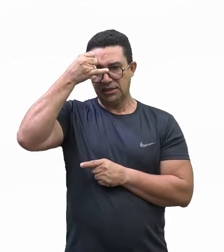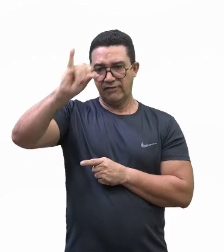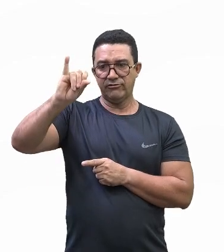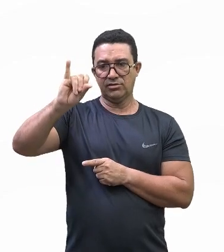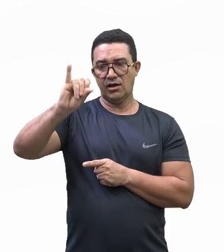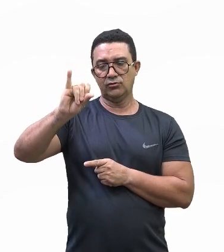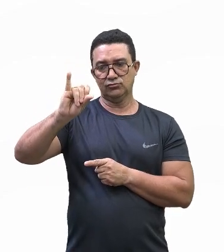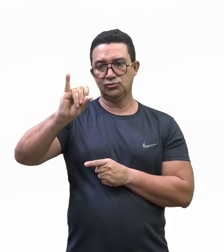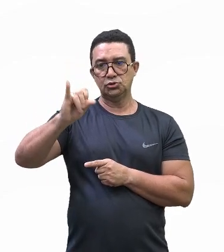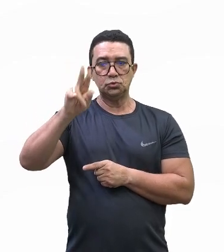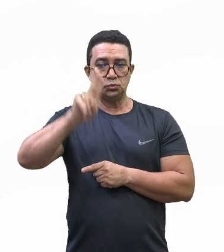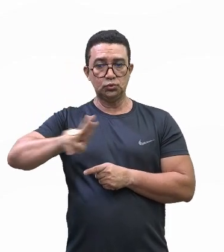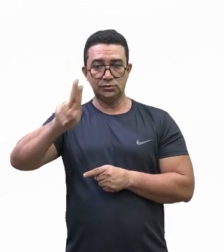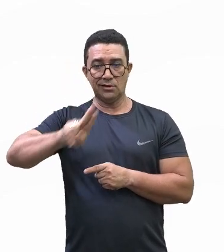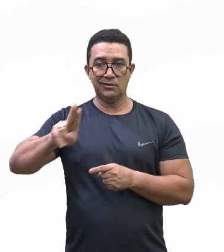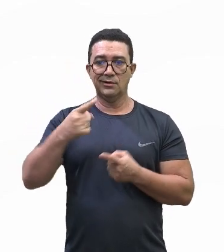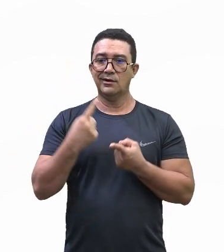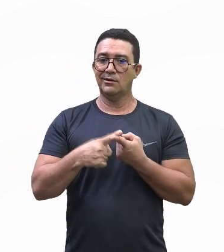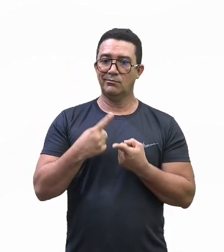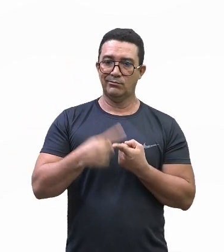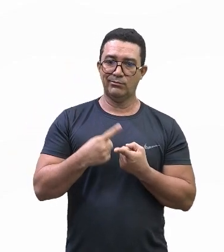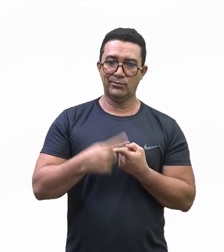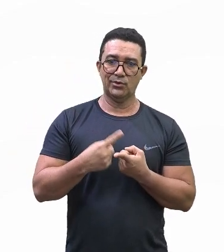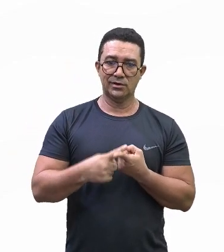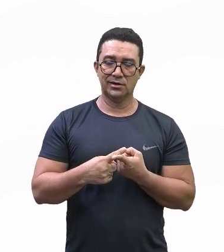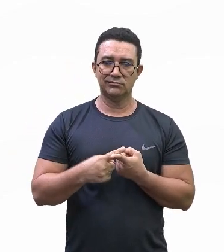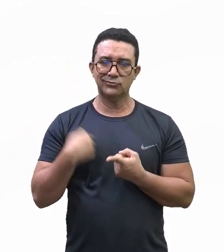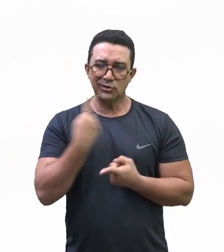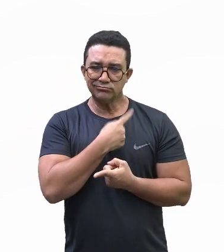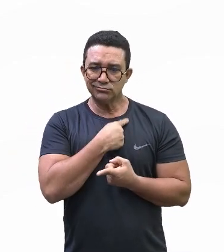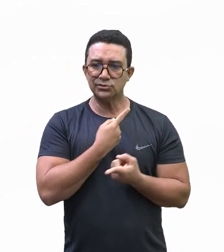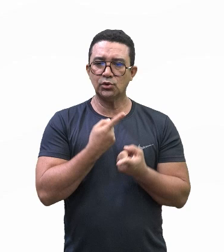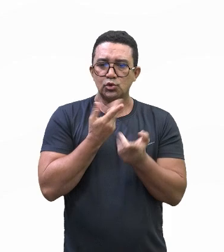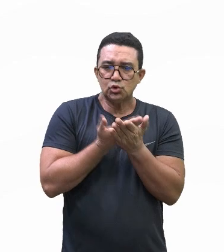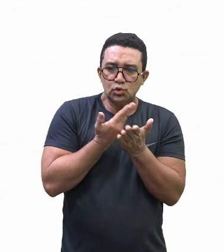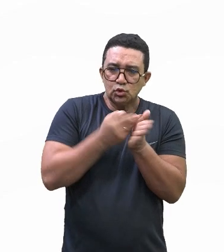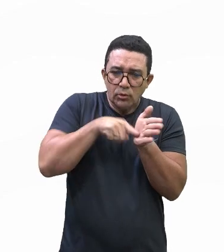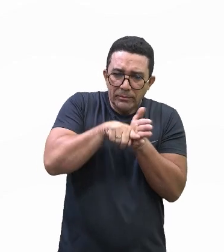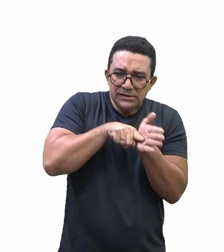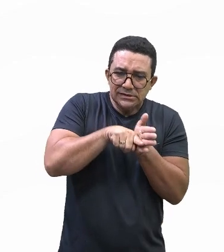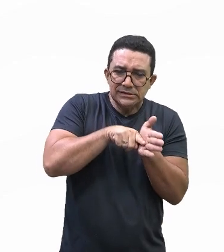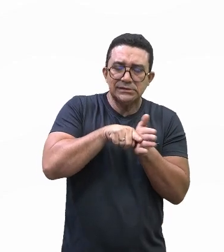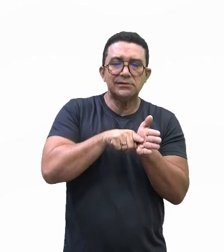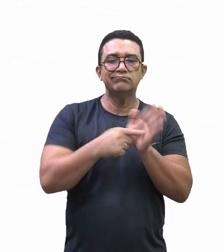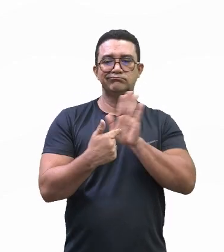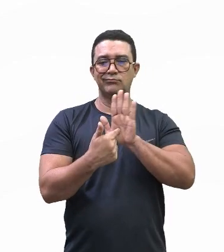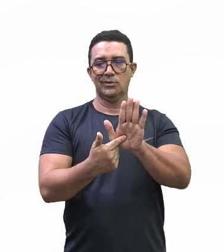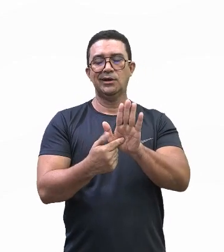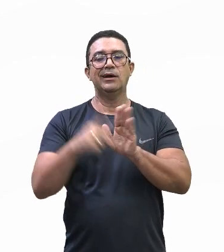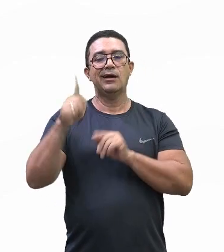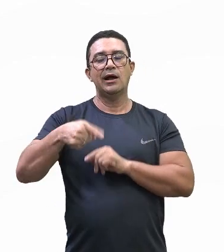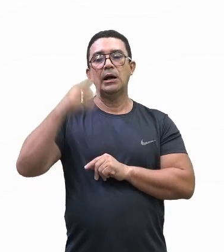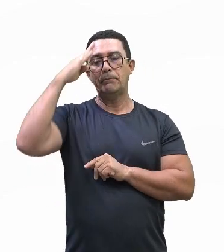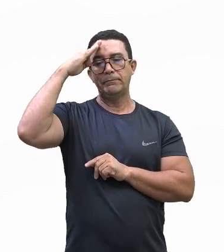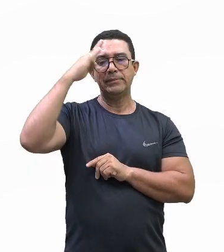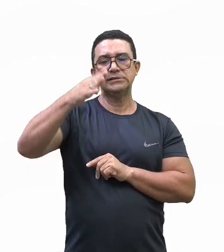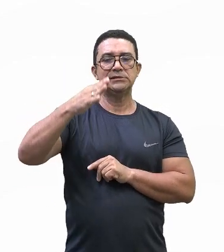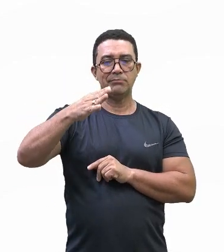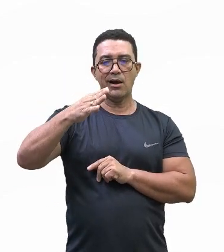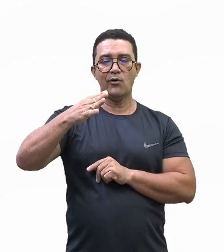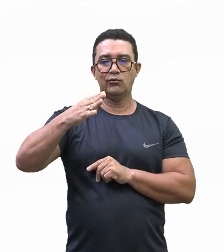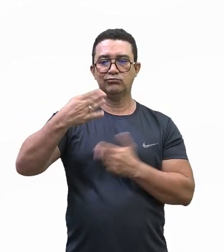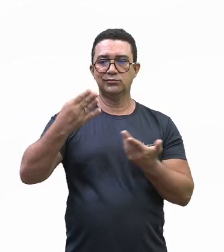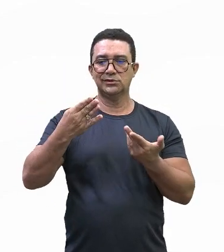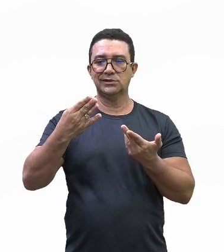de recurso, porque a gente tem percebido, estudos têm mostrado que eles são os principais causadores